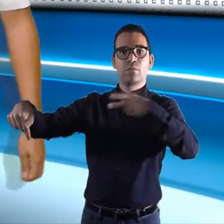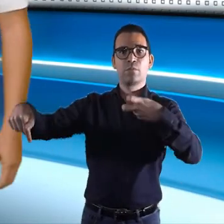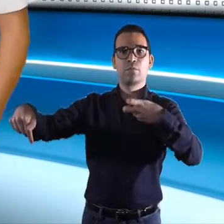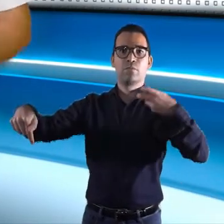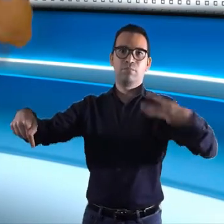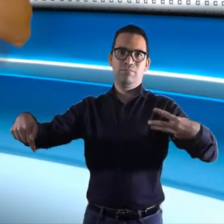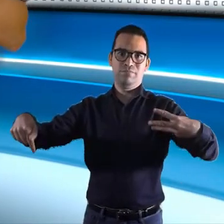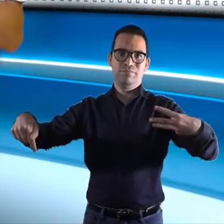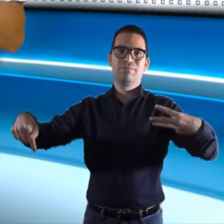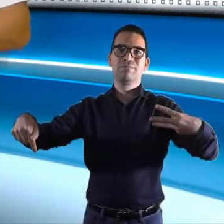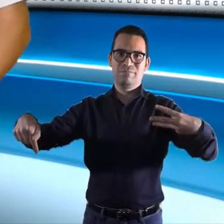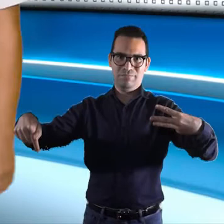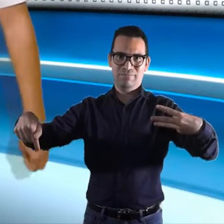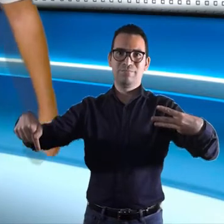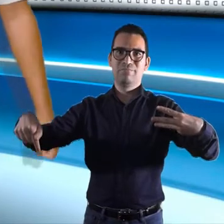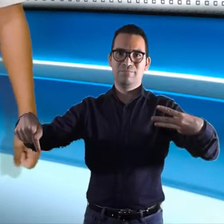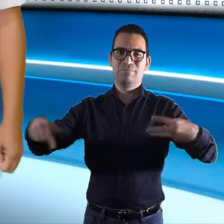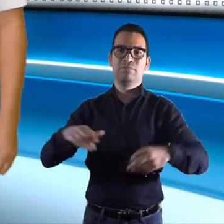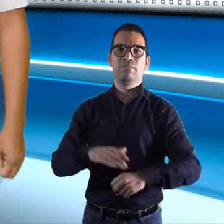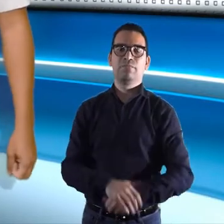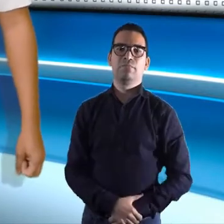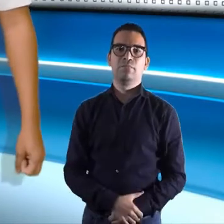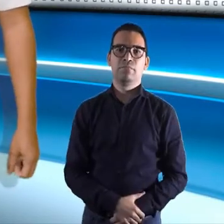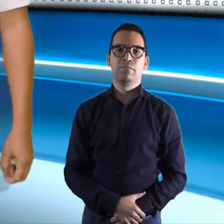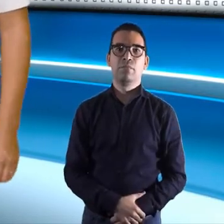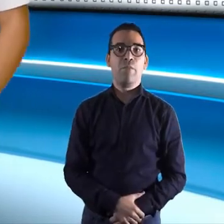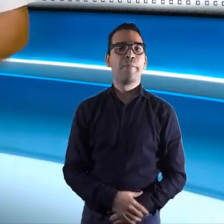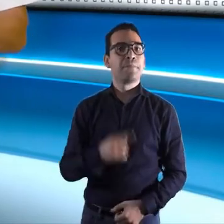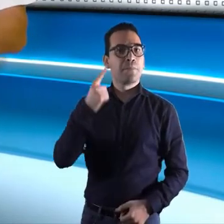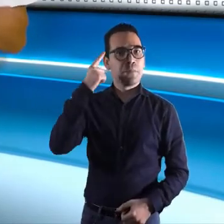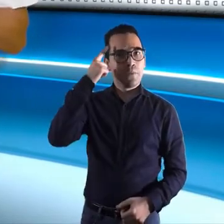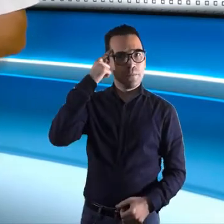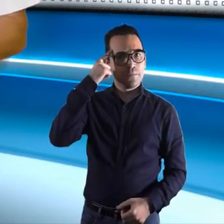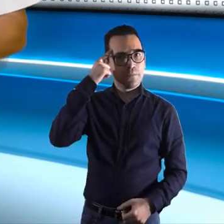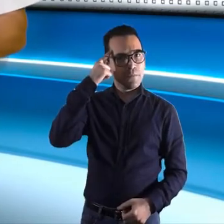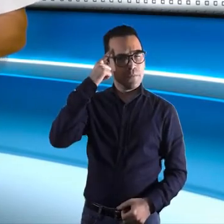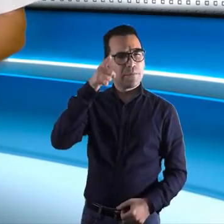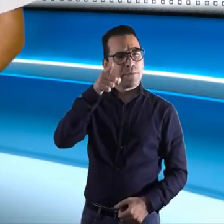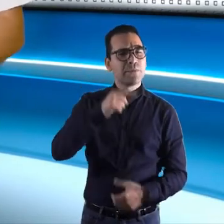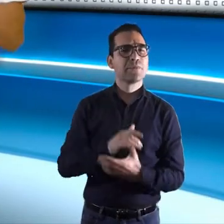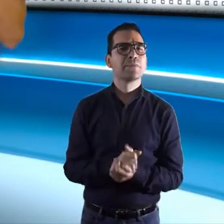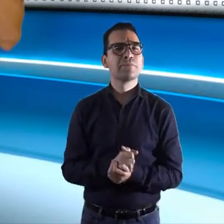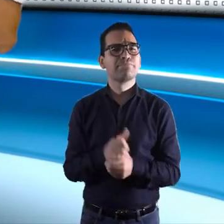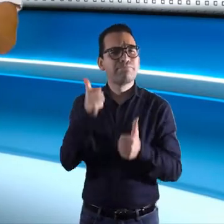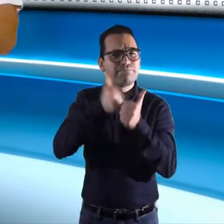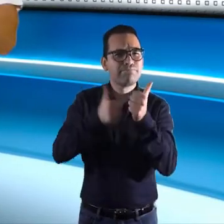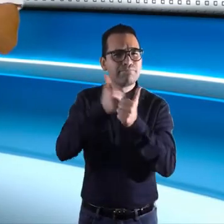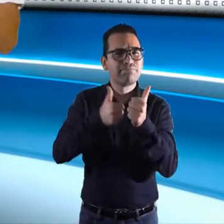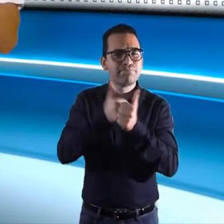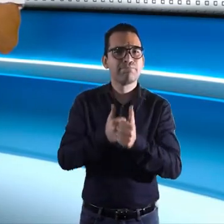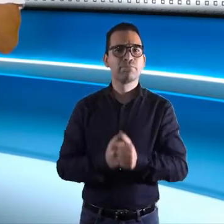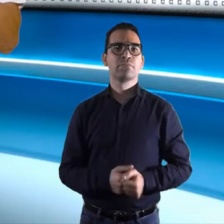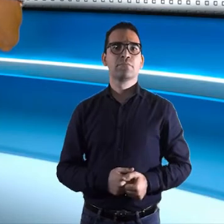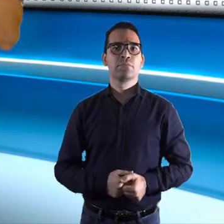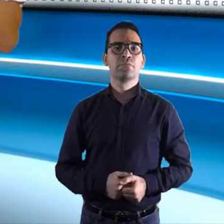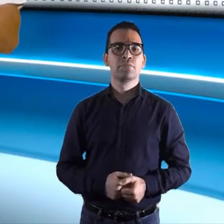3. Agora, pense nessa. Quanto que é